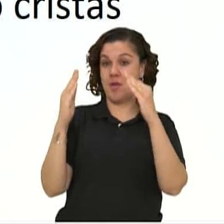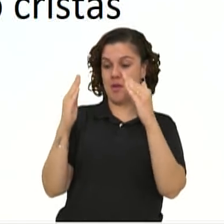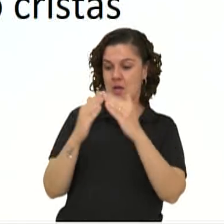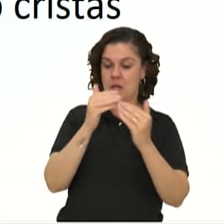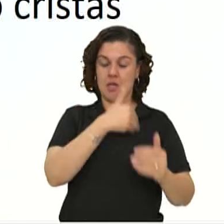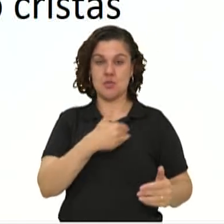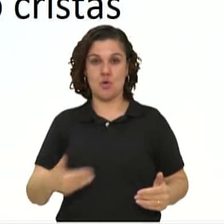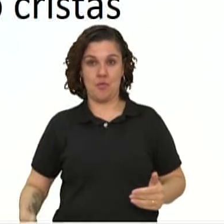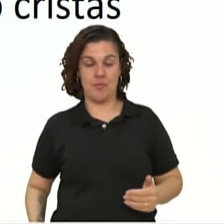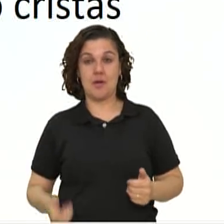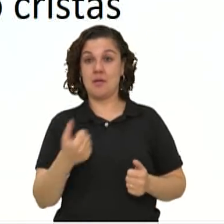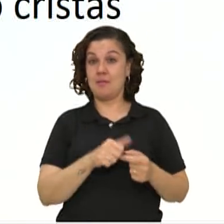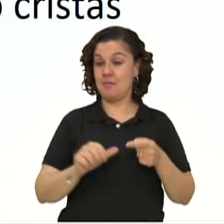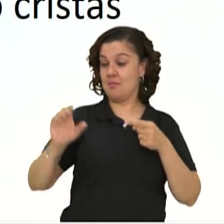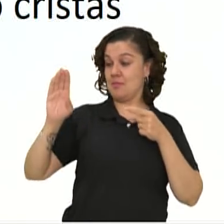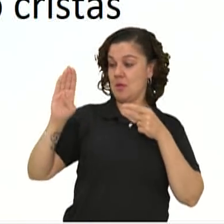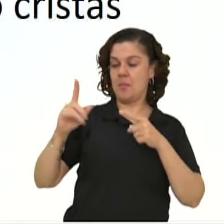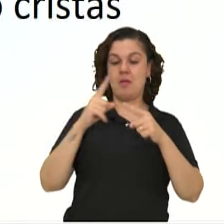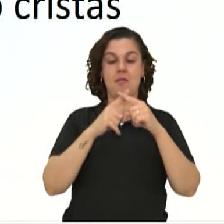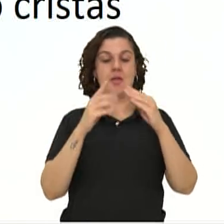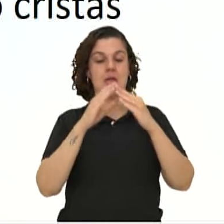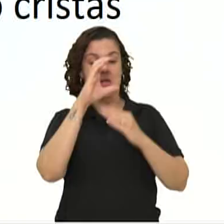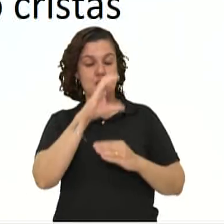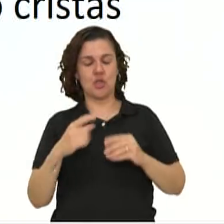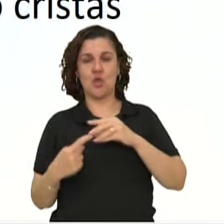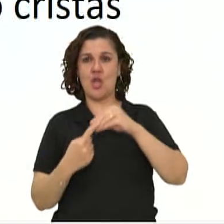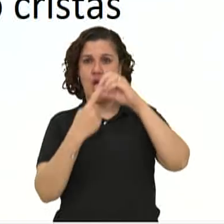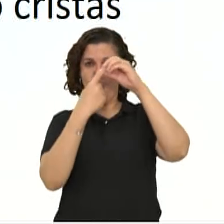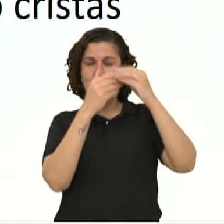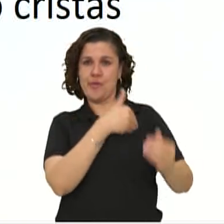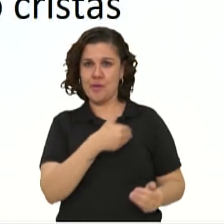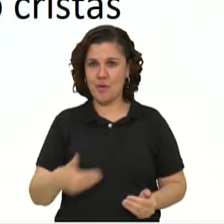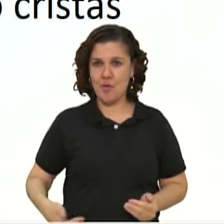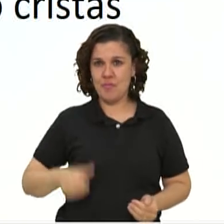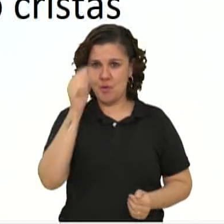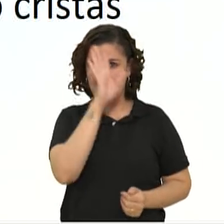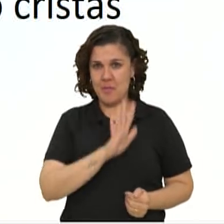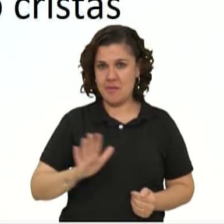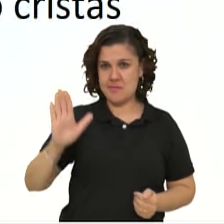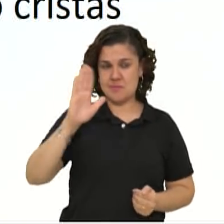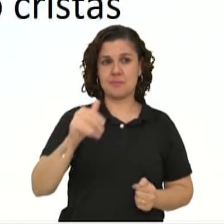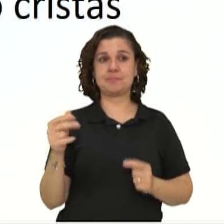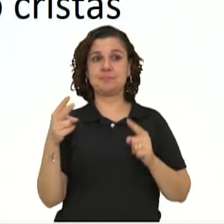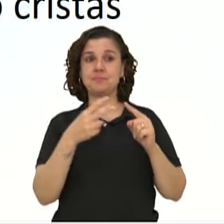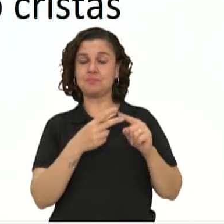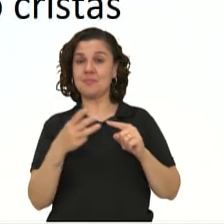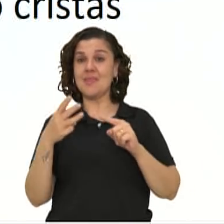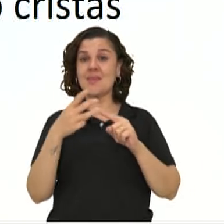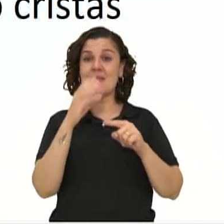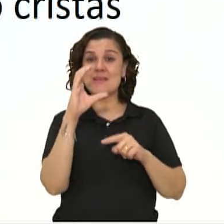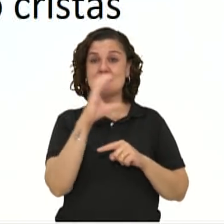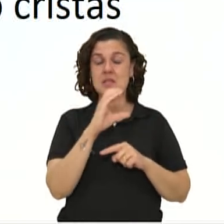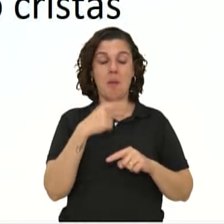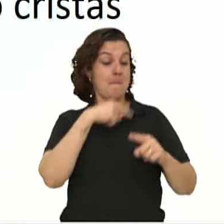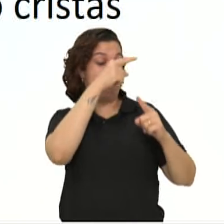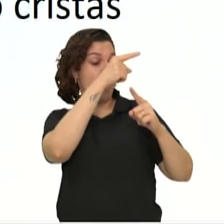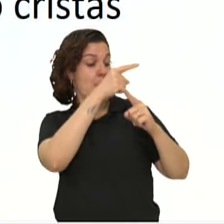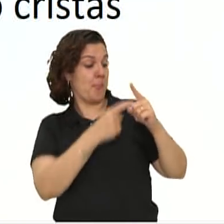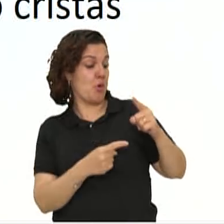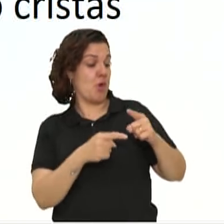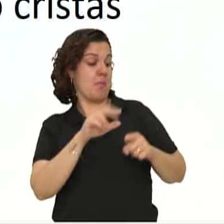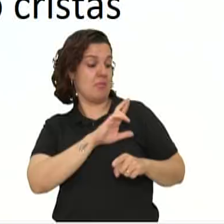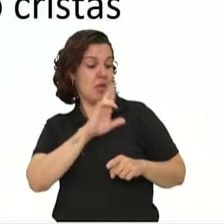B, a oficialização da Igreja Católica como única religião do Estado, letra C, a restrição ao culto de outras religiões